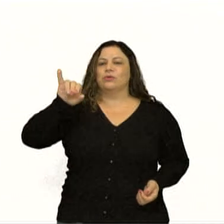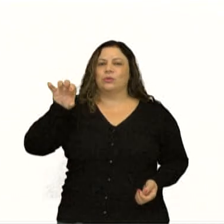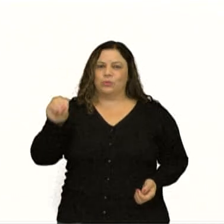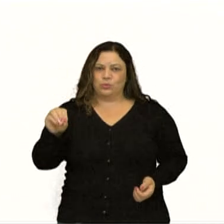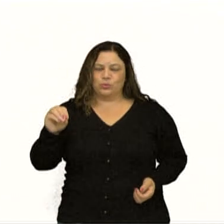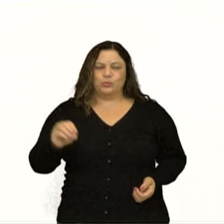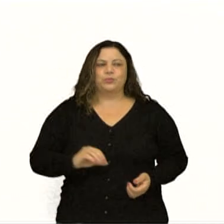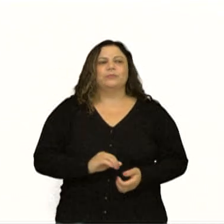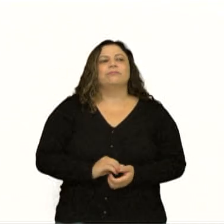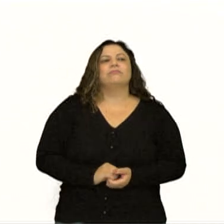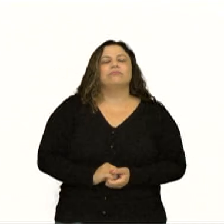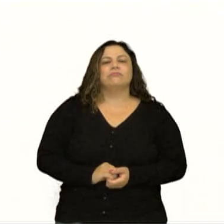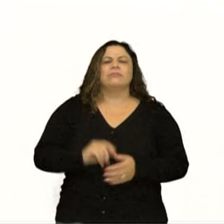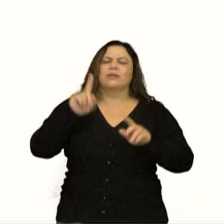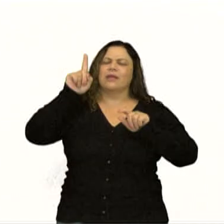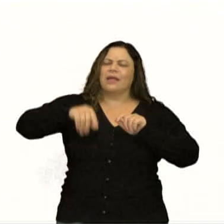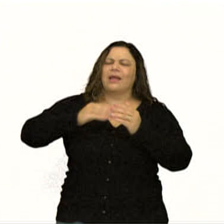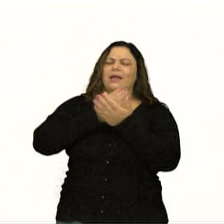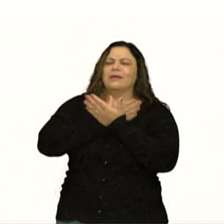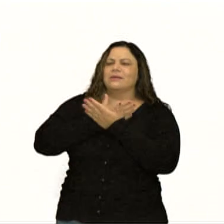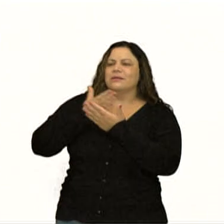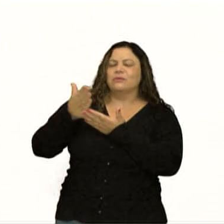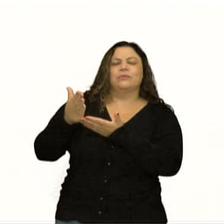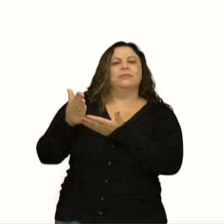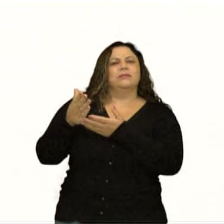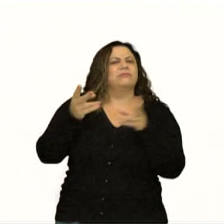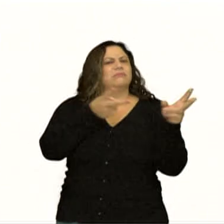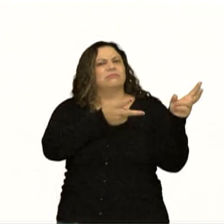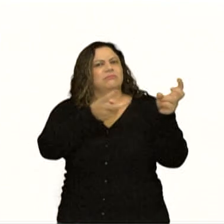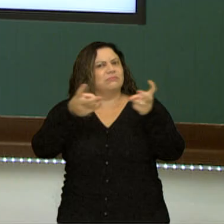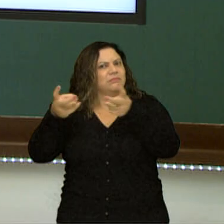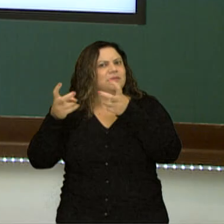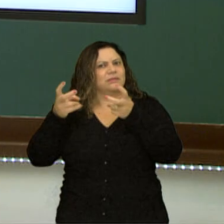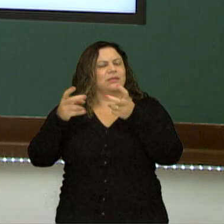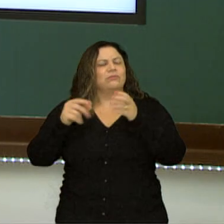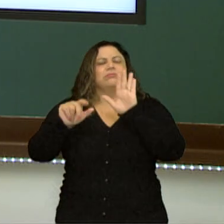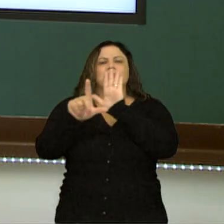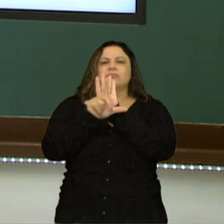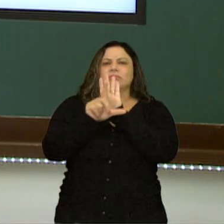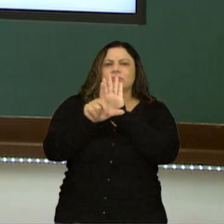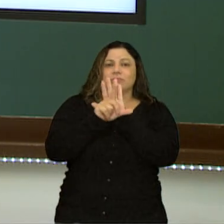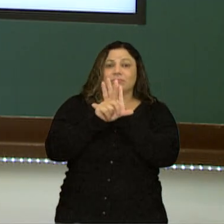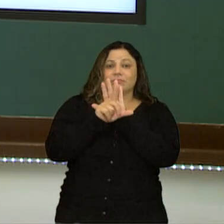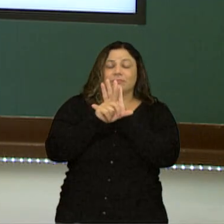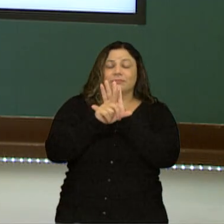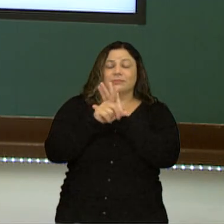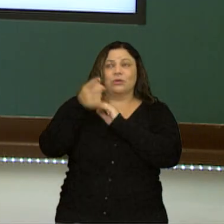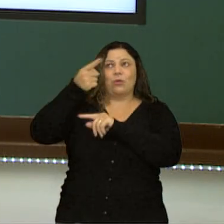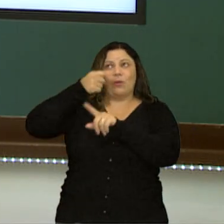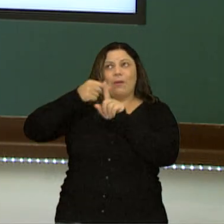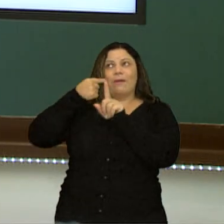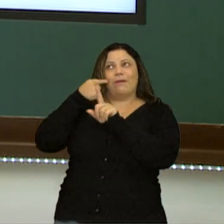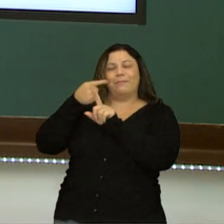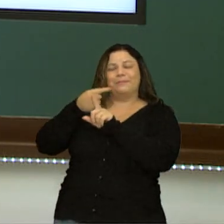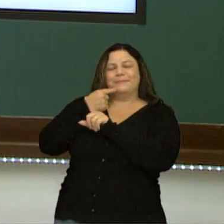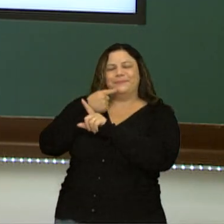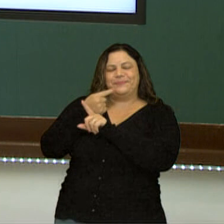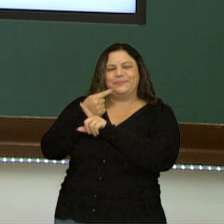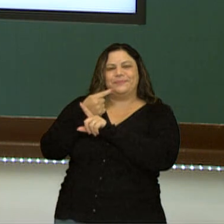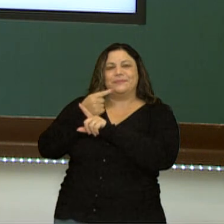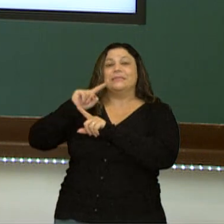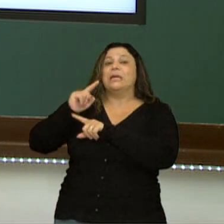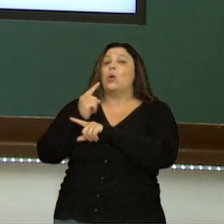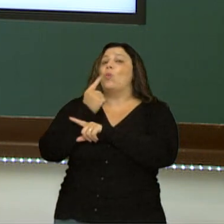brincadeira. É a introdução. Então, vocês perceberam, em uma legislação... Opa, volta aqui. Em